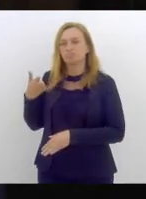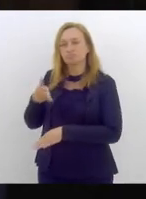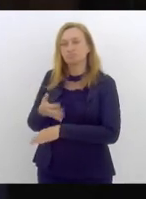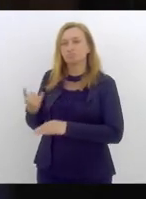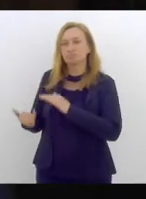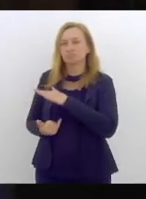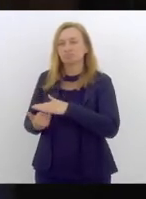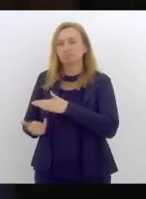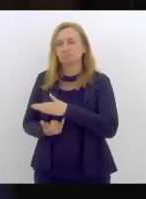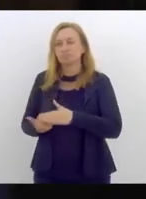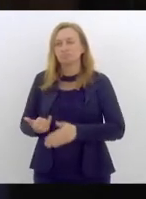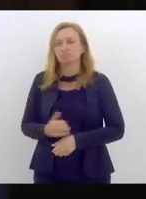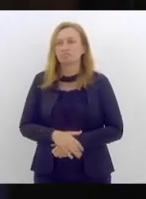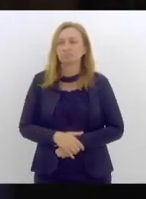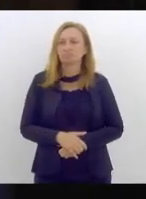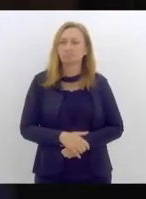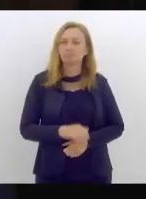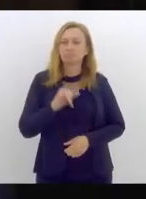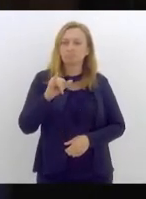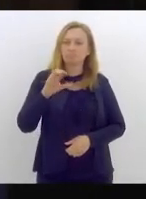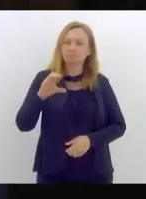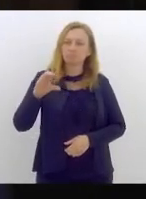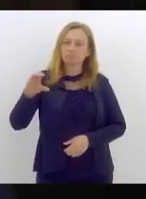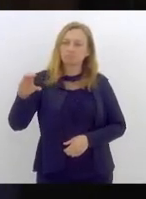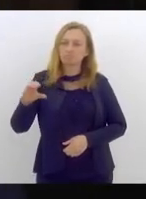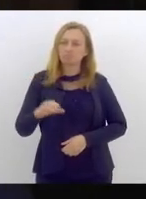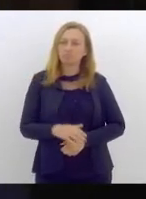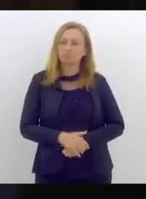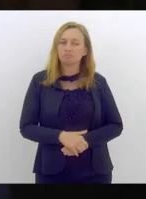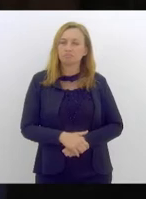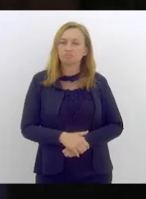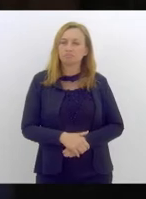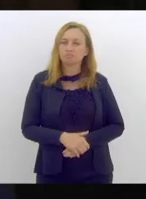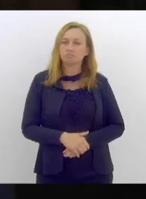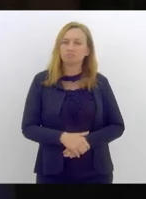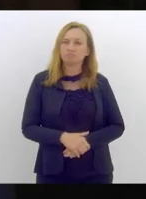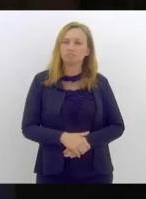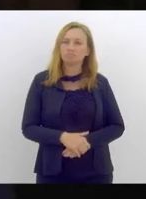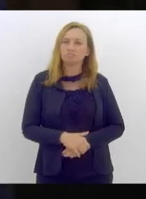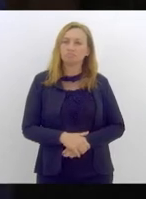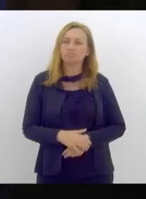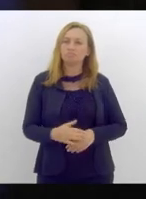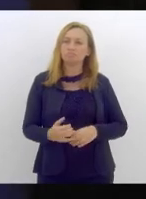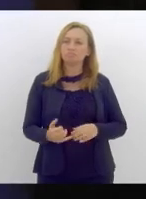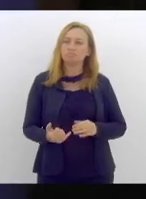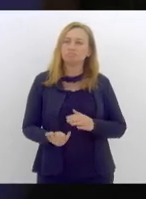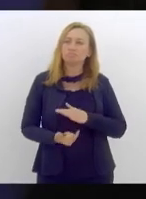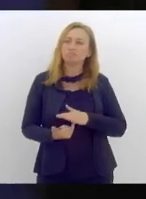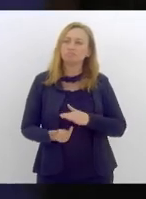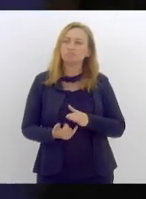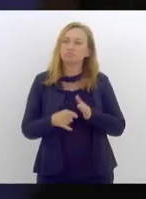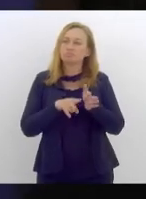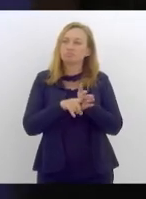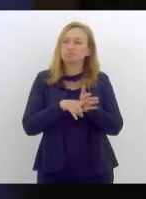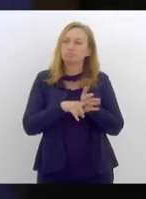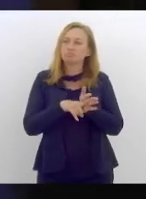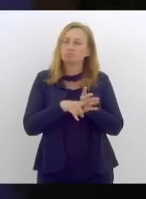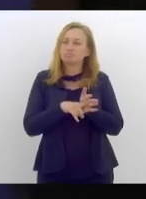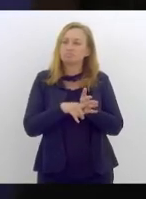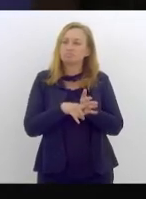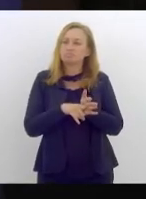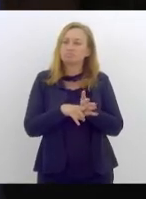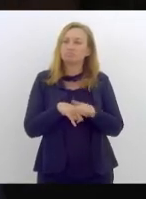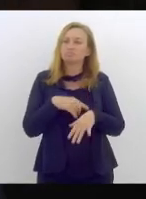de ICC Instituto de Ciências letras e